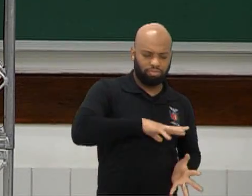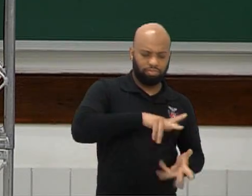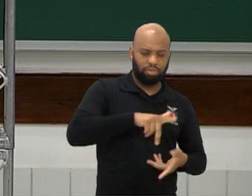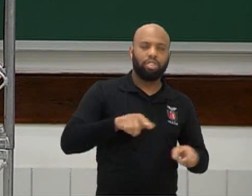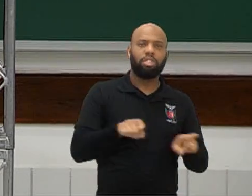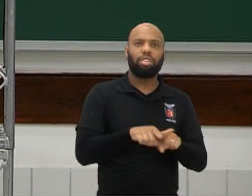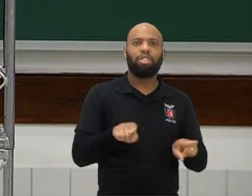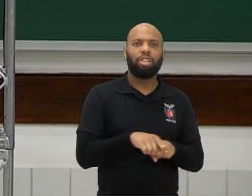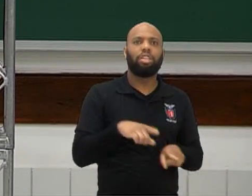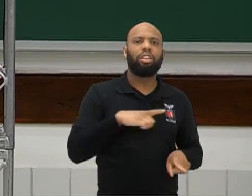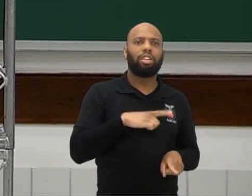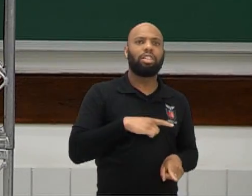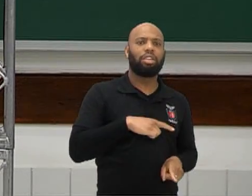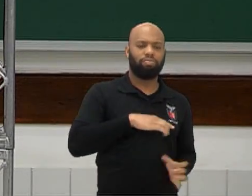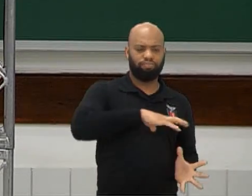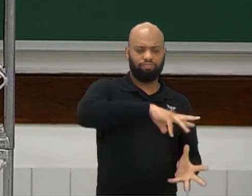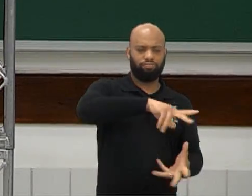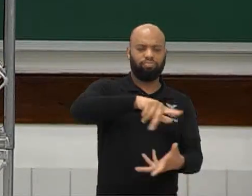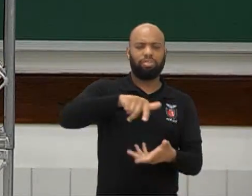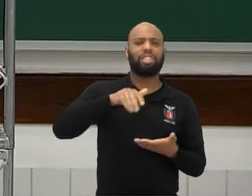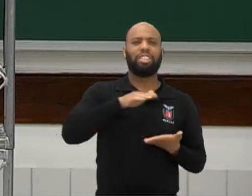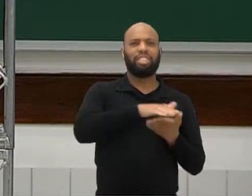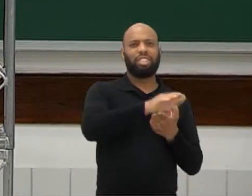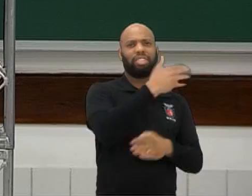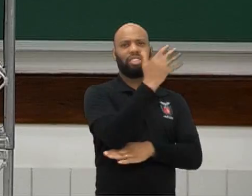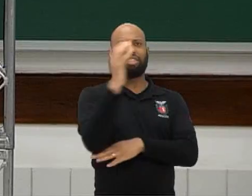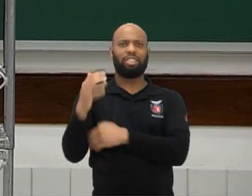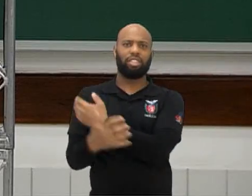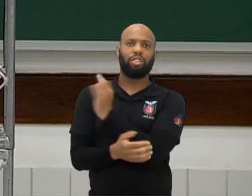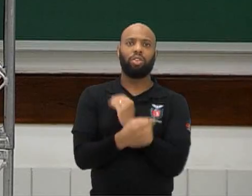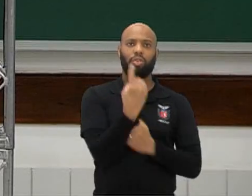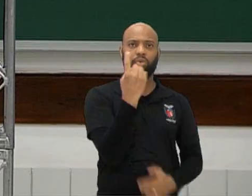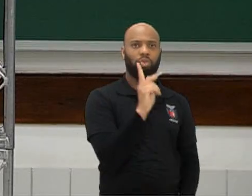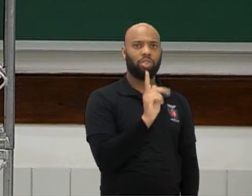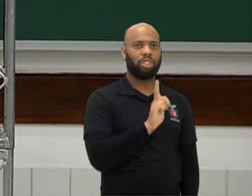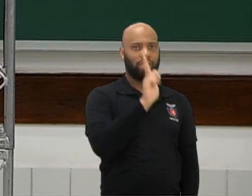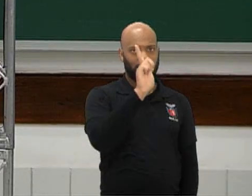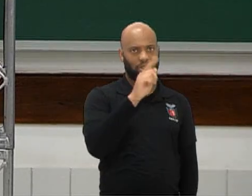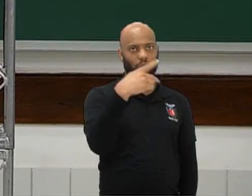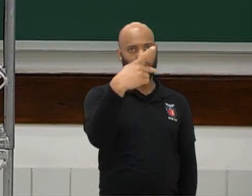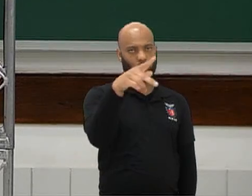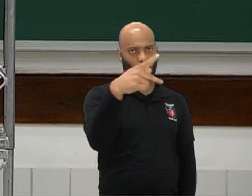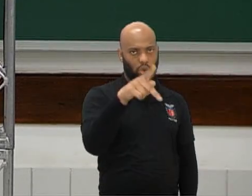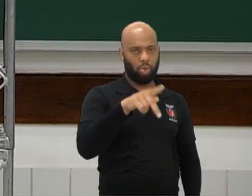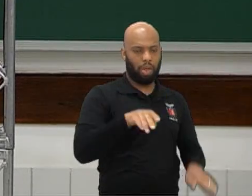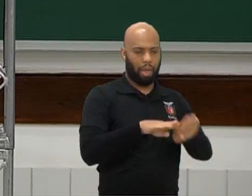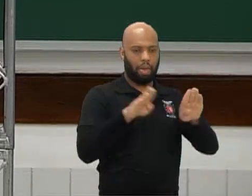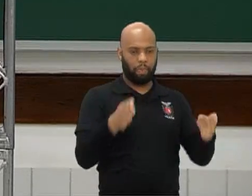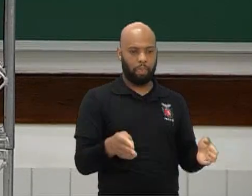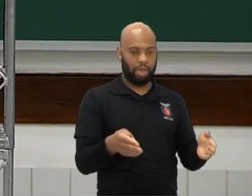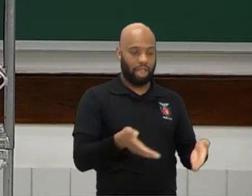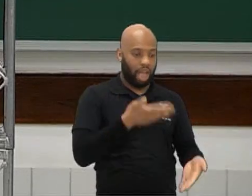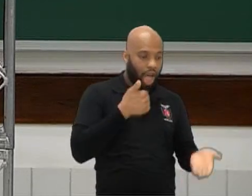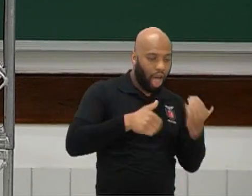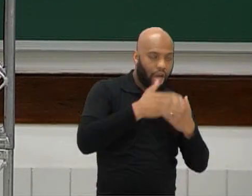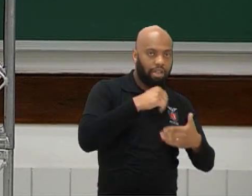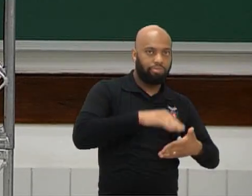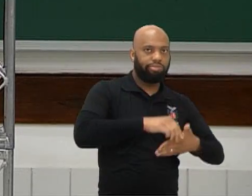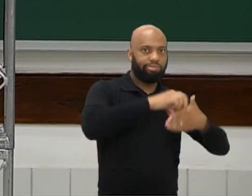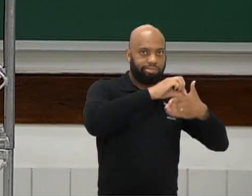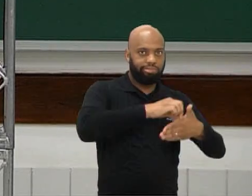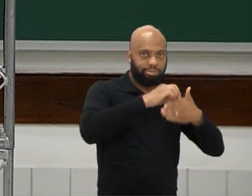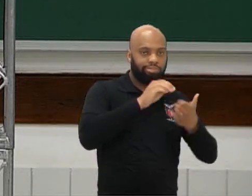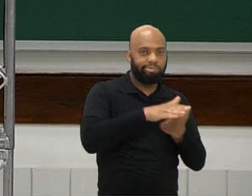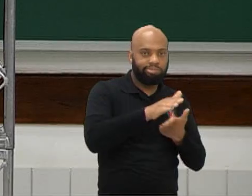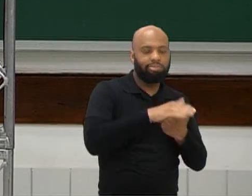custo ambiental muito grande você produzir um quilo de carne que chega aí na tua mesa. E algumas pessoas estão se conscientizando disso